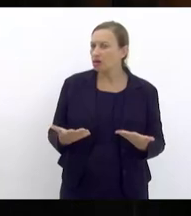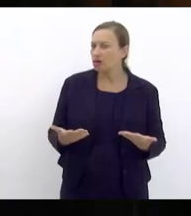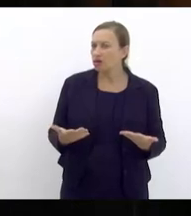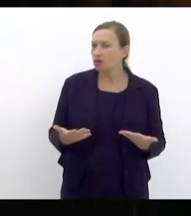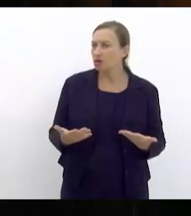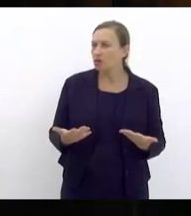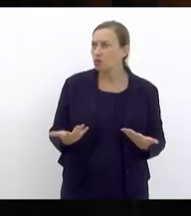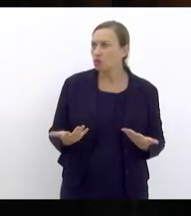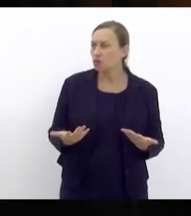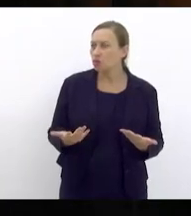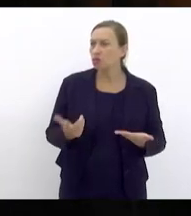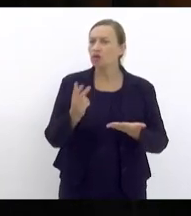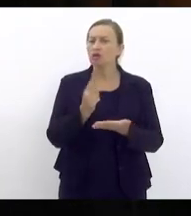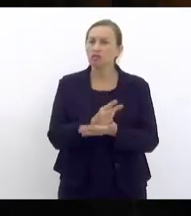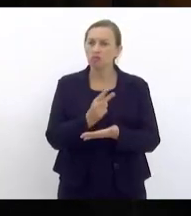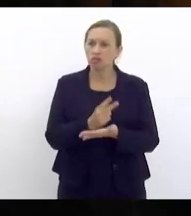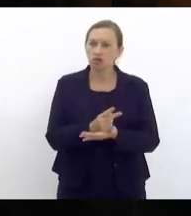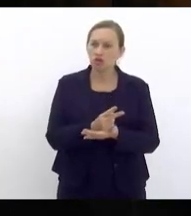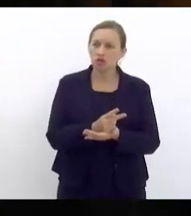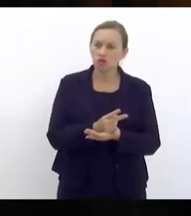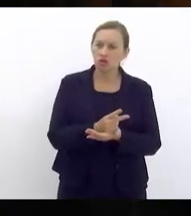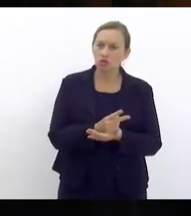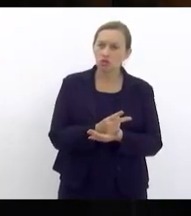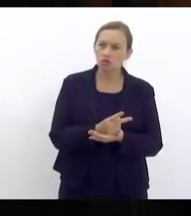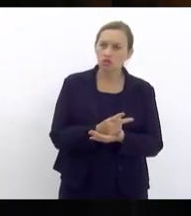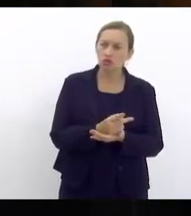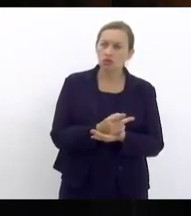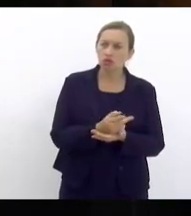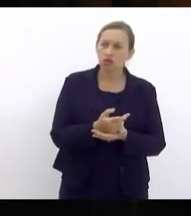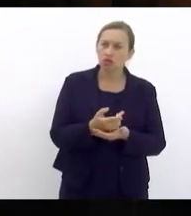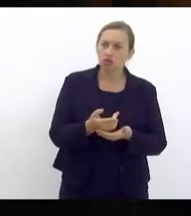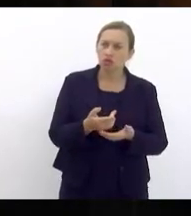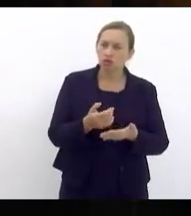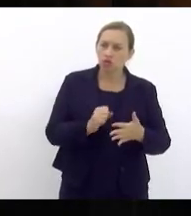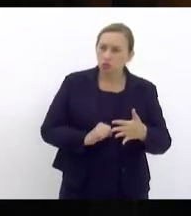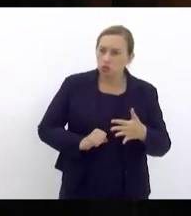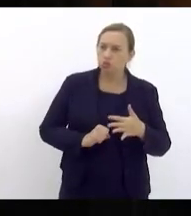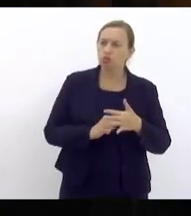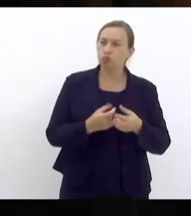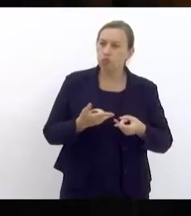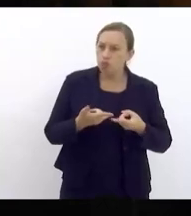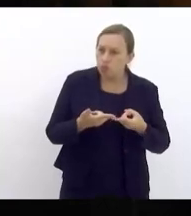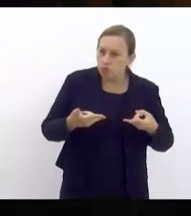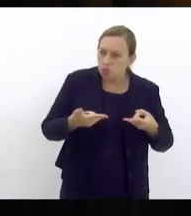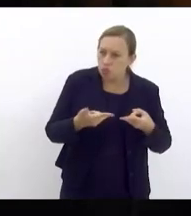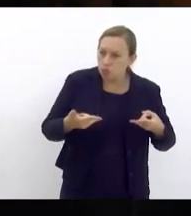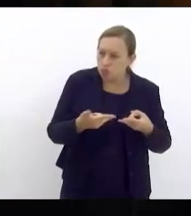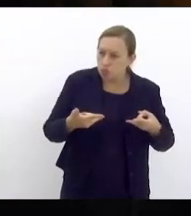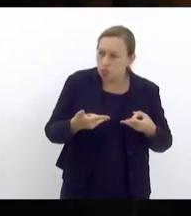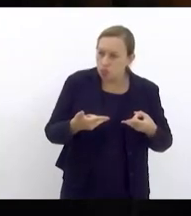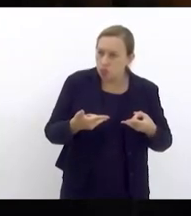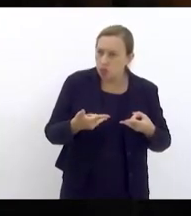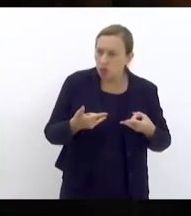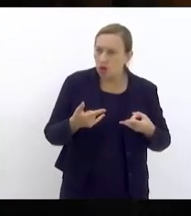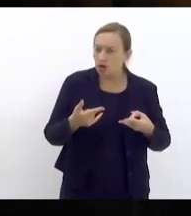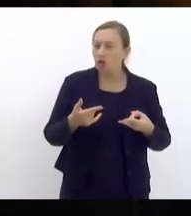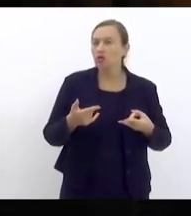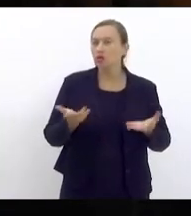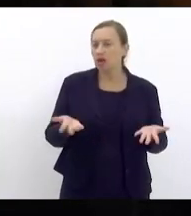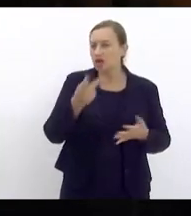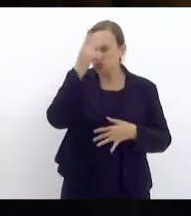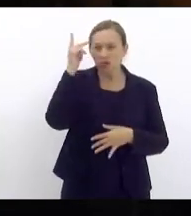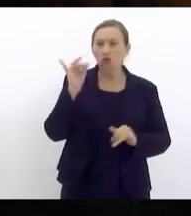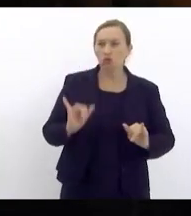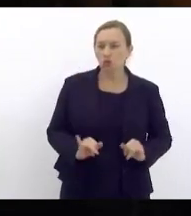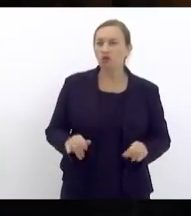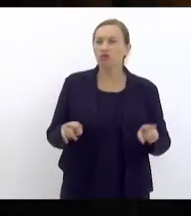mesmos essas mesmas formas né de conter o fluxo de maneira inadequada essas pessoas sofrem com processo também